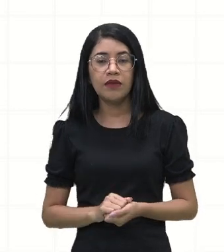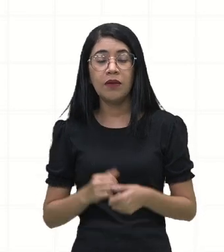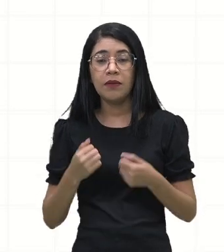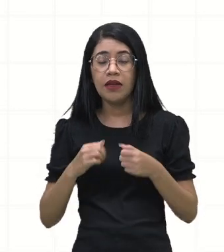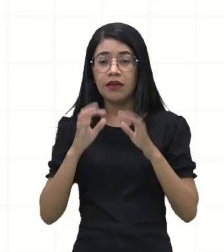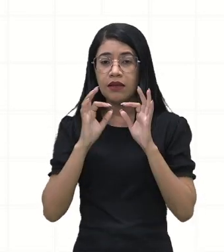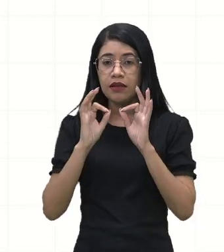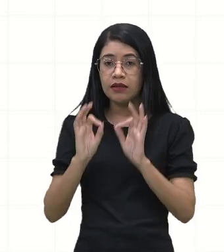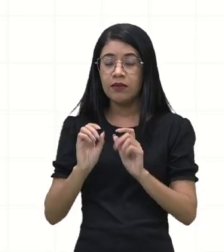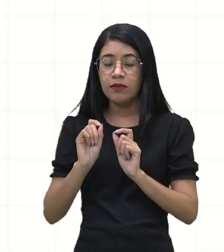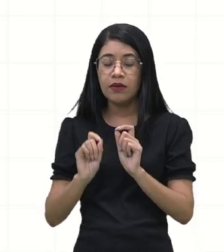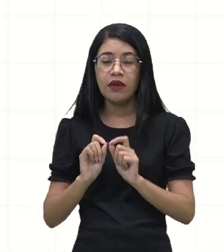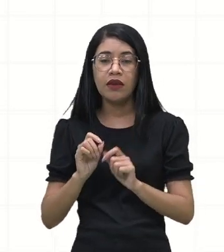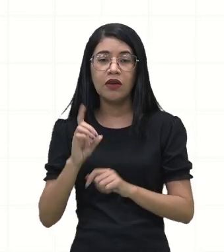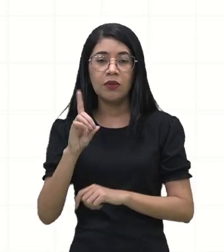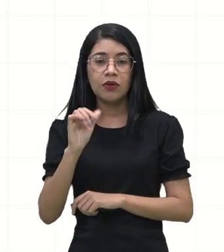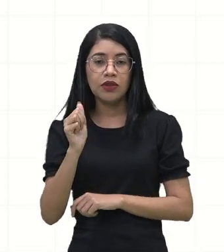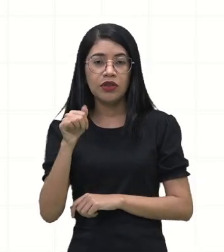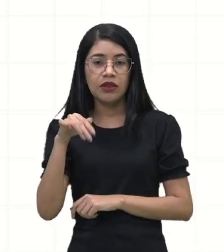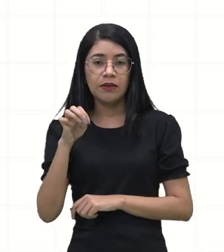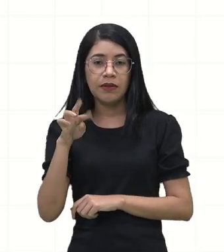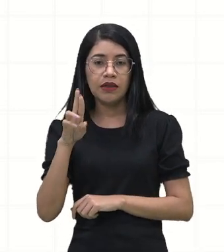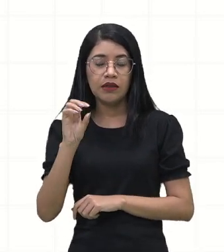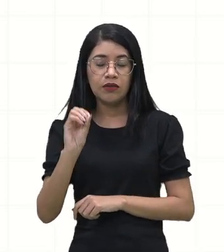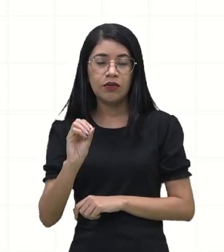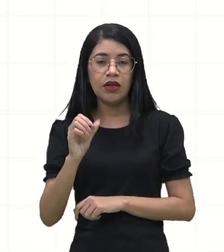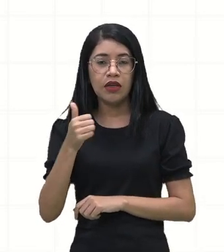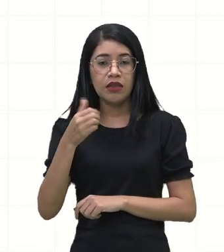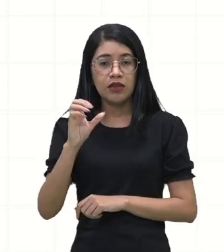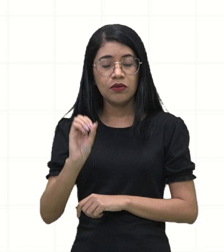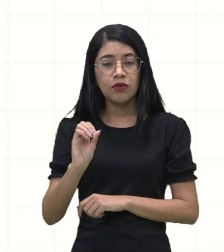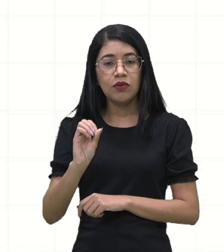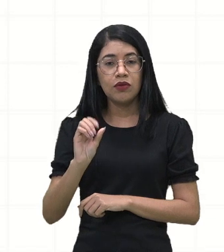era o diâmetro. Tem que dividir por 2, vai dar um raio menor.